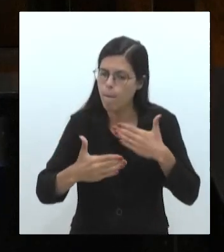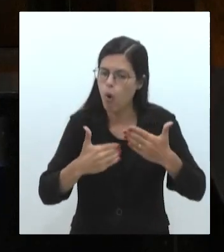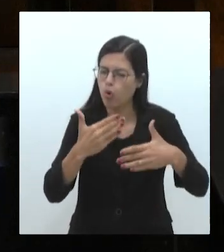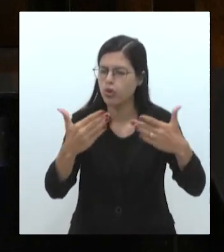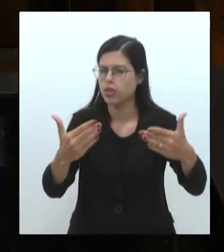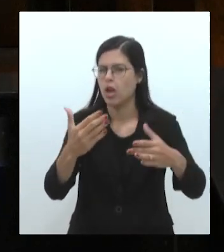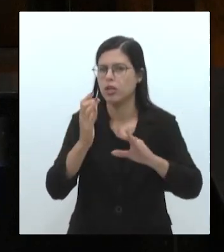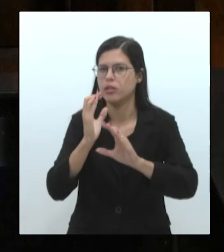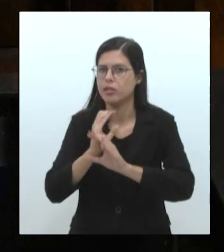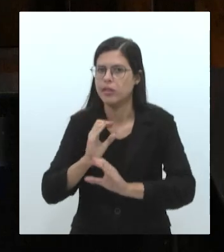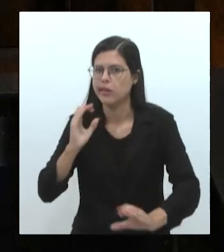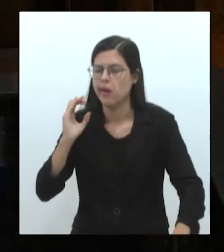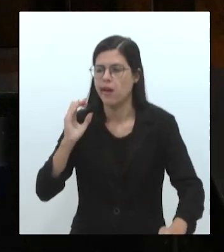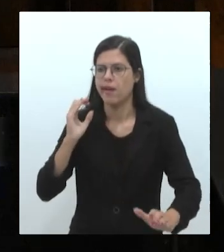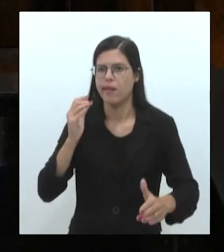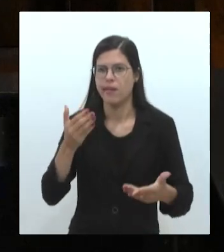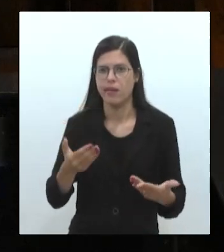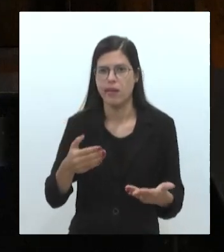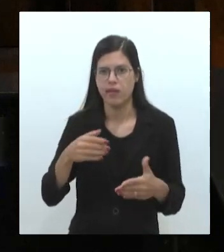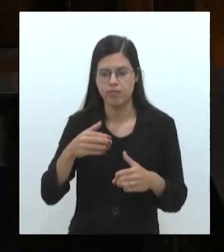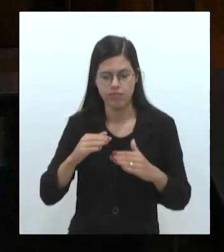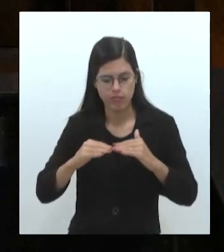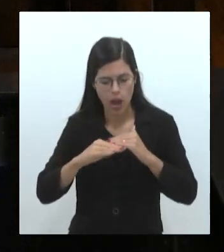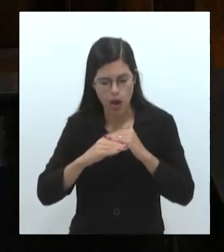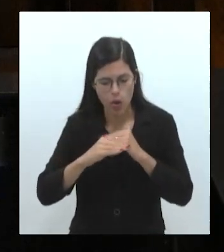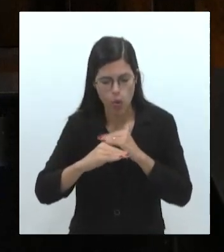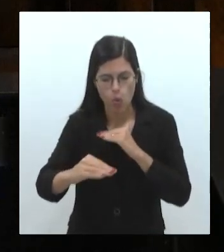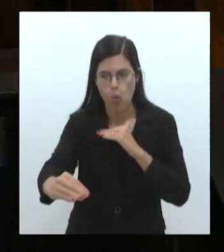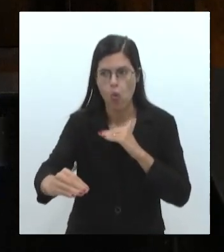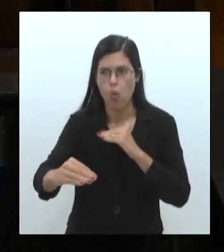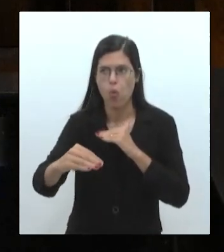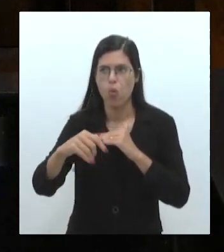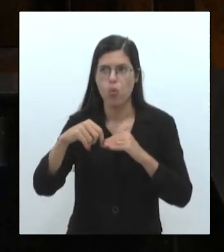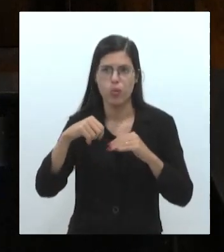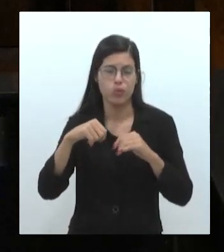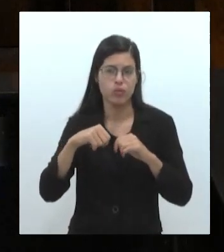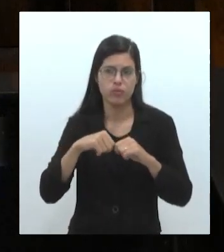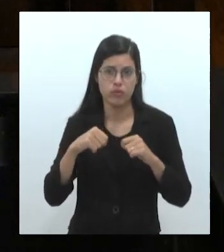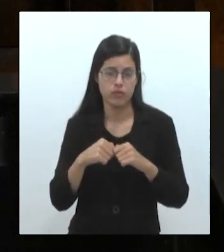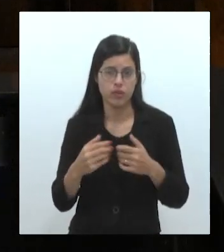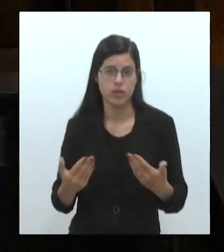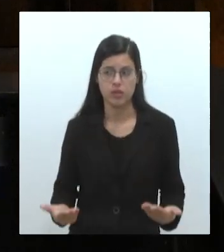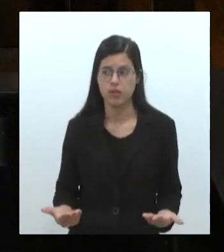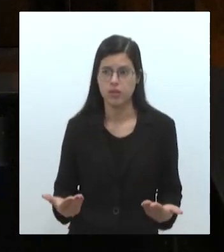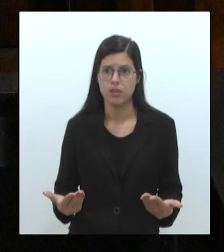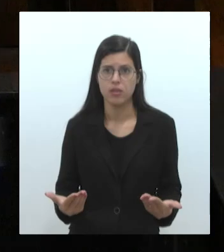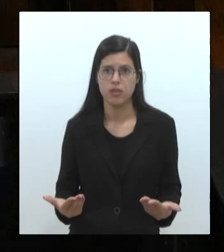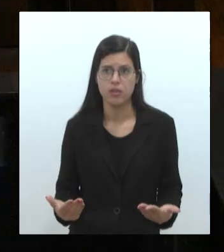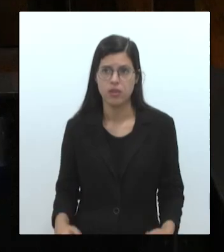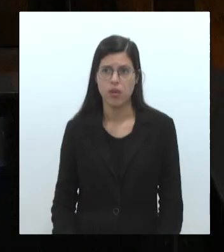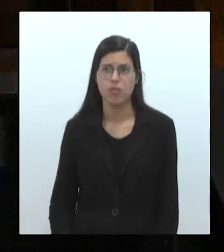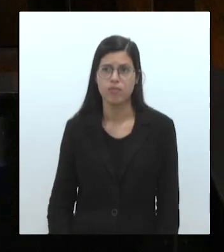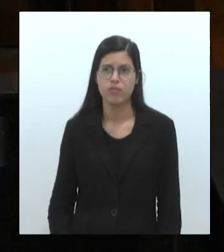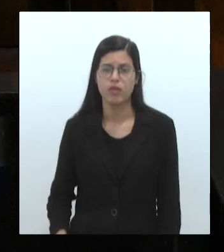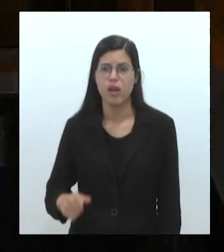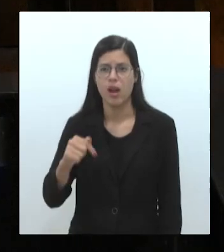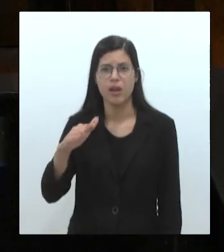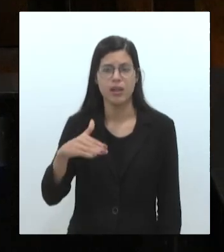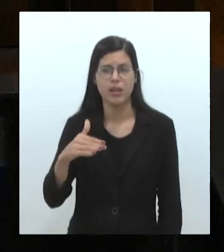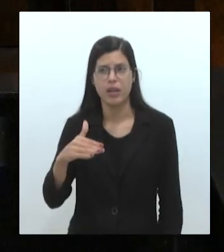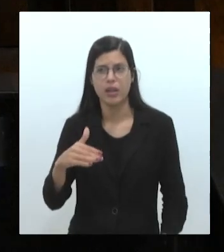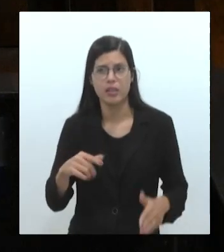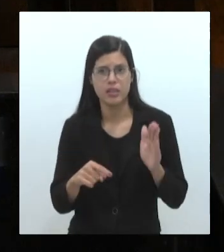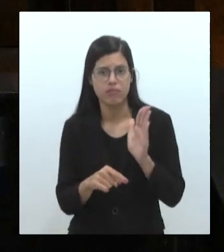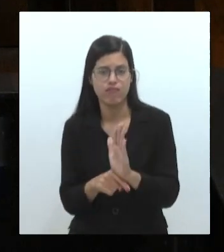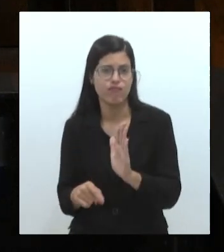de perfurar o asfalto, colocar, trazer os trilhos. Então, a quem está beneficiando os